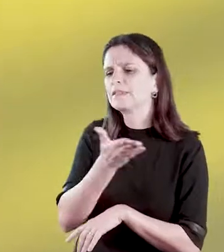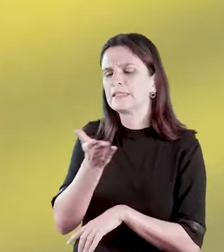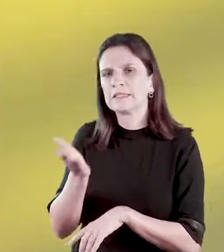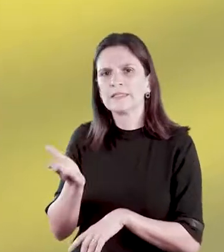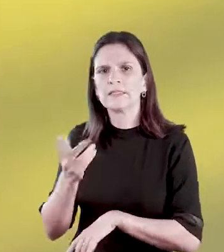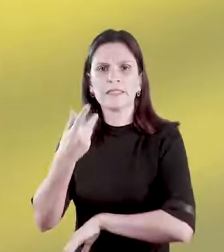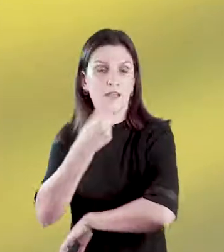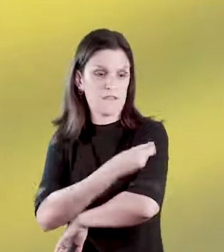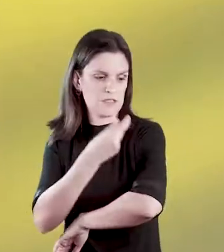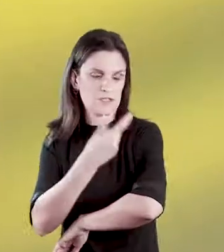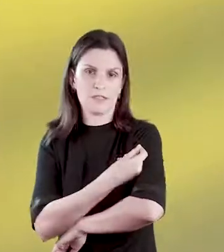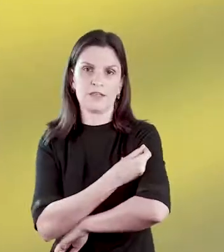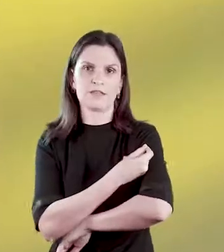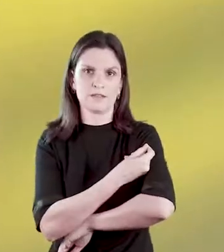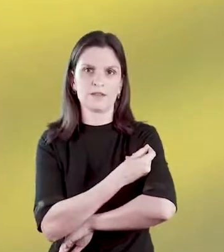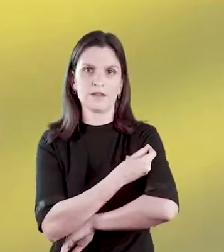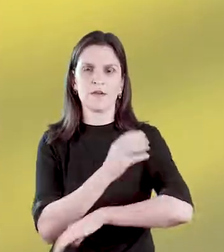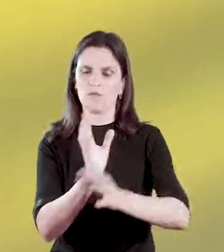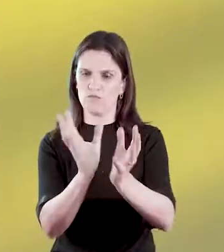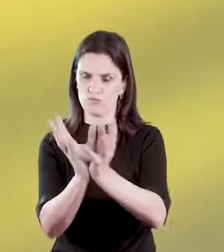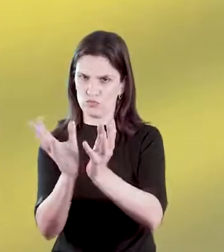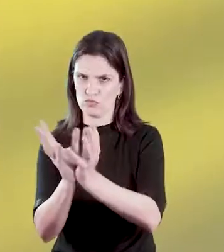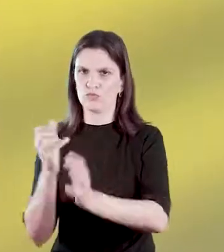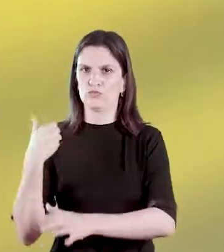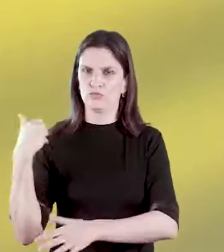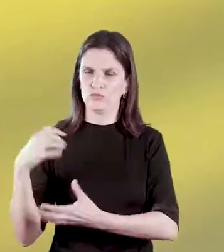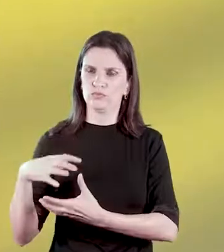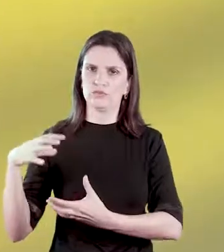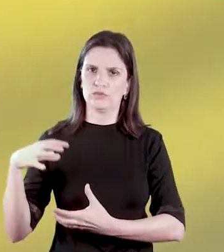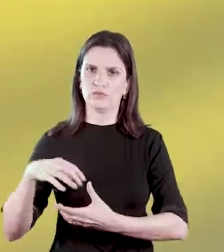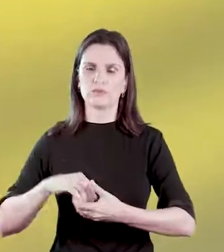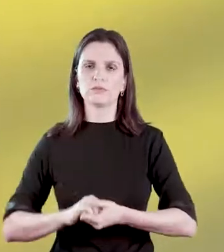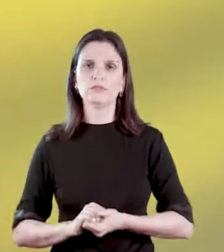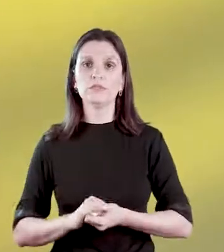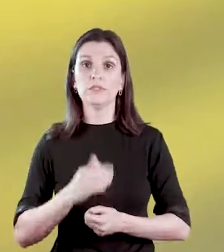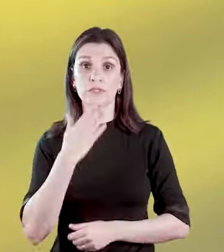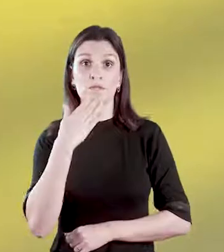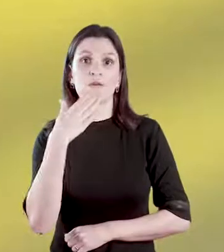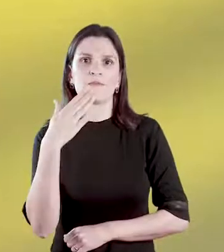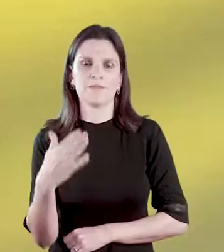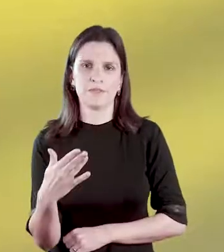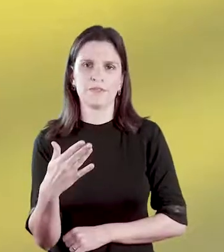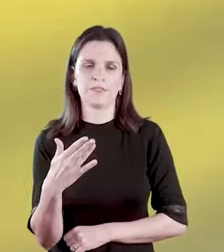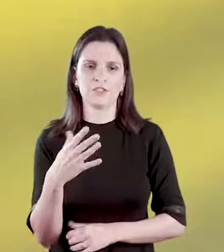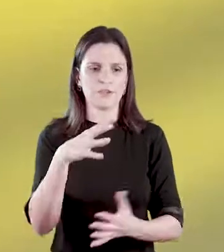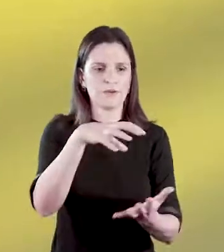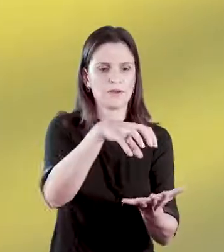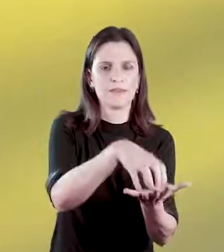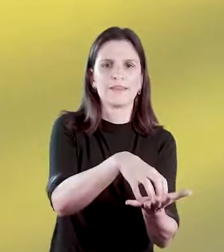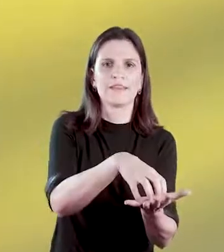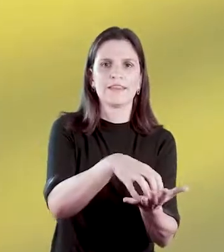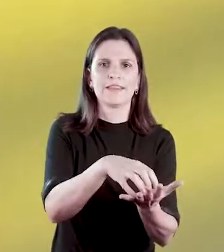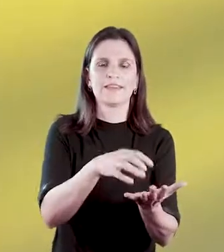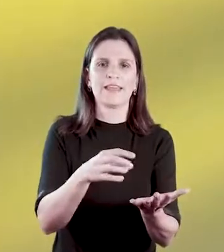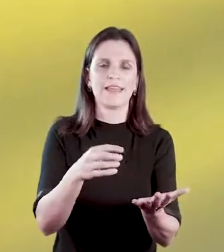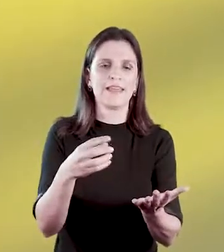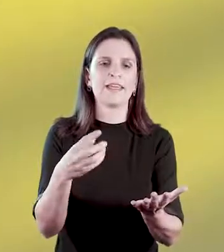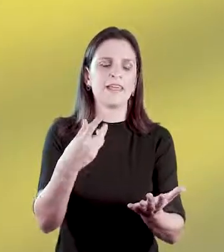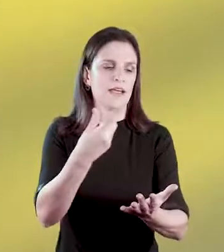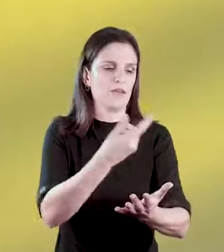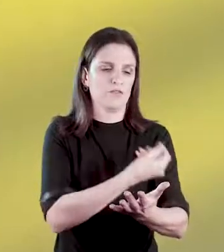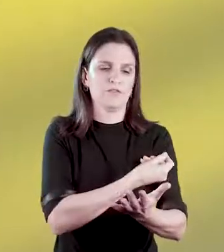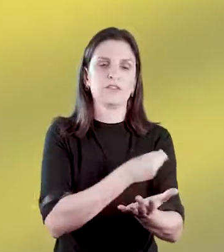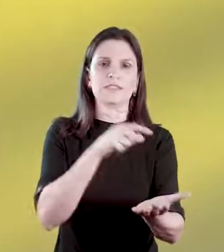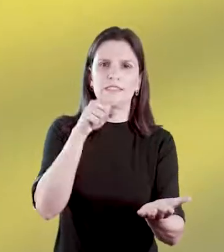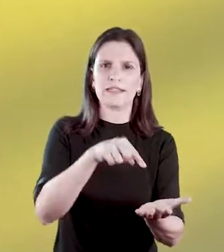o desenrolar da vacinação e eu fiz um pedido naquele momento para que inserir-se de imediato